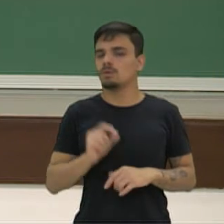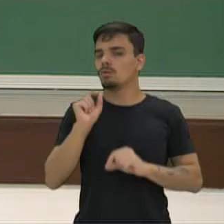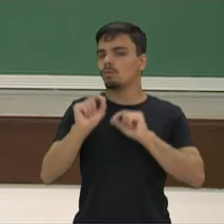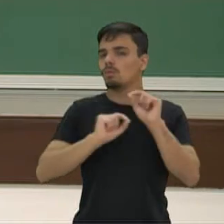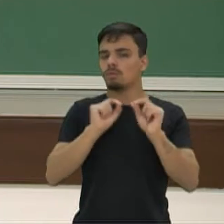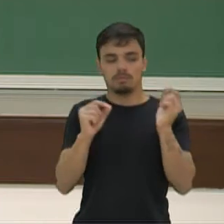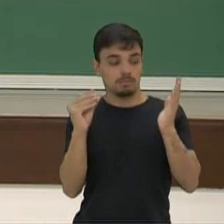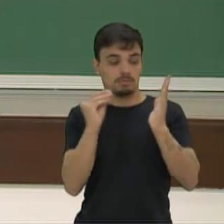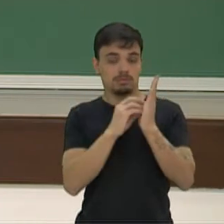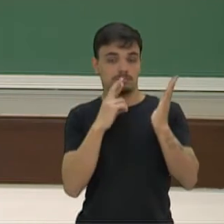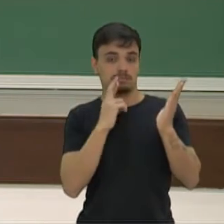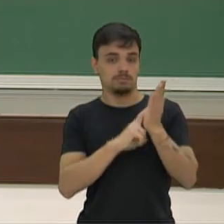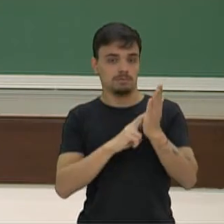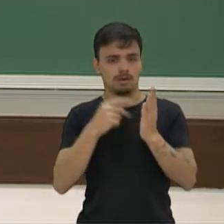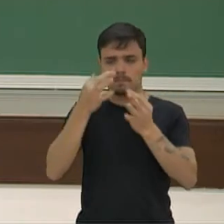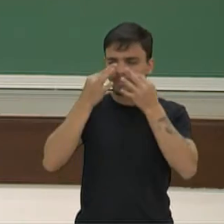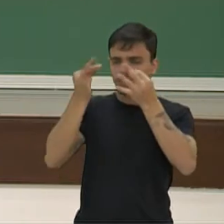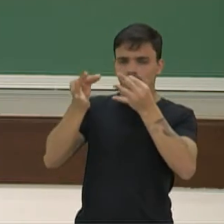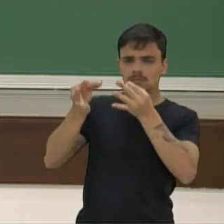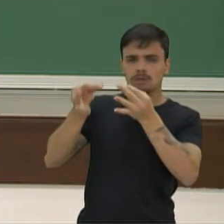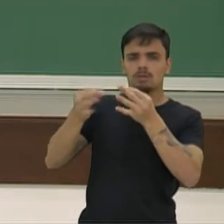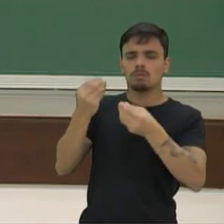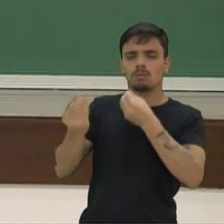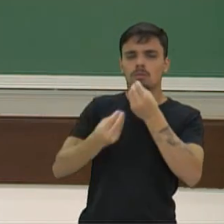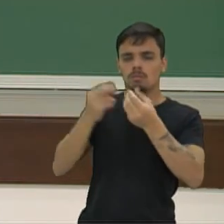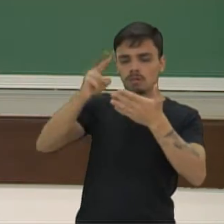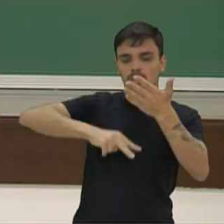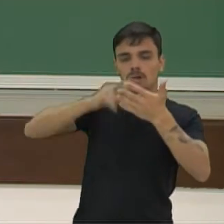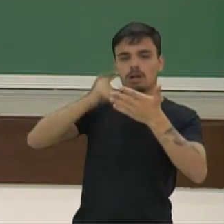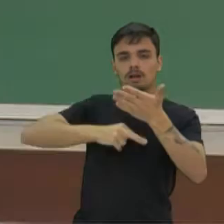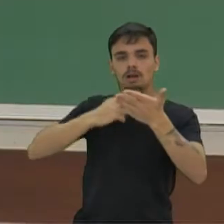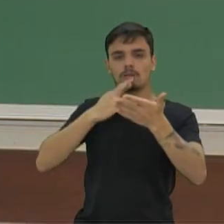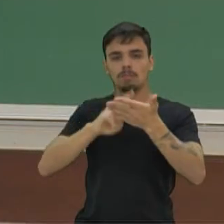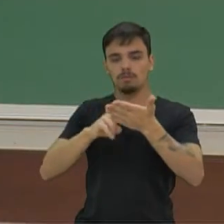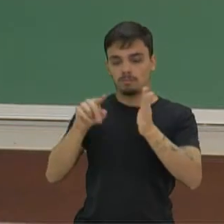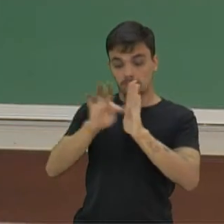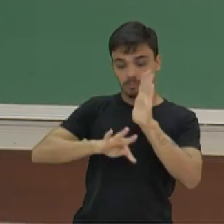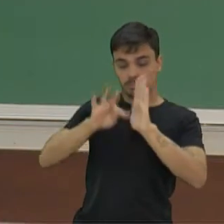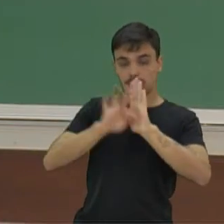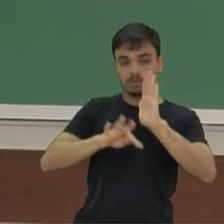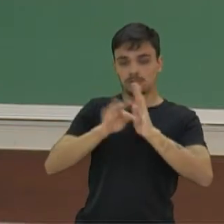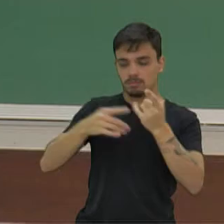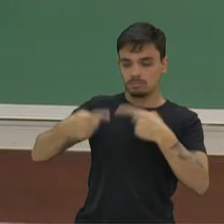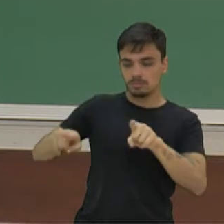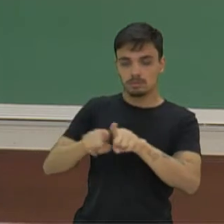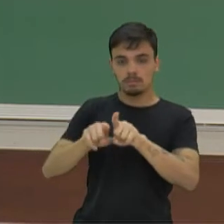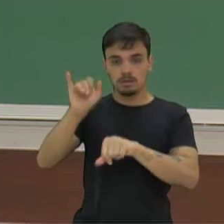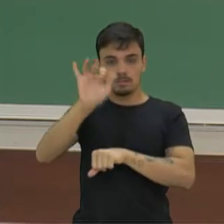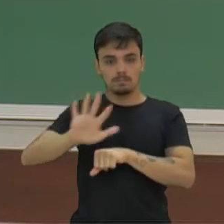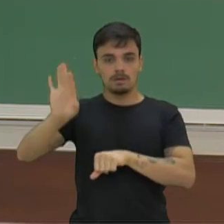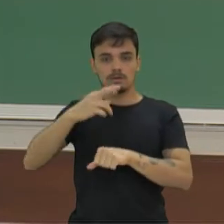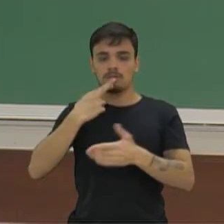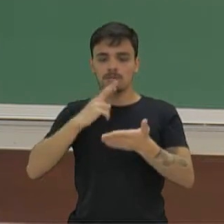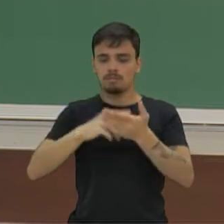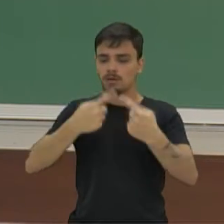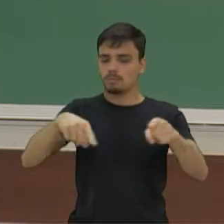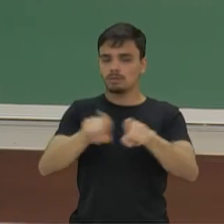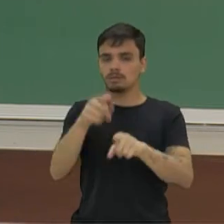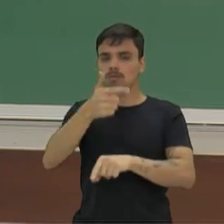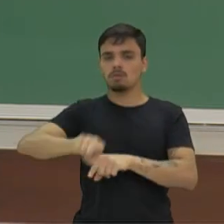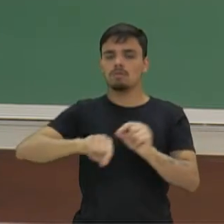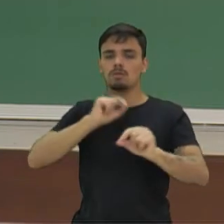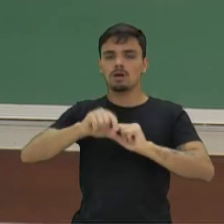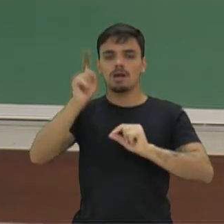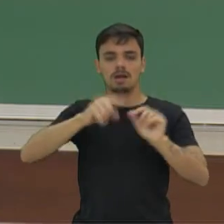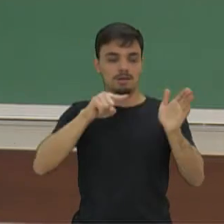O que, que você respondeu? Prestou atenção, durante, quando você lia, na provocação do texto e na imagem? Repito, esse aqui é um tipo